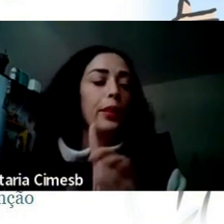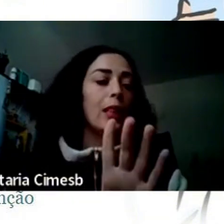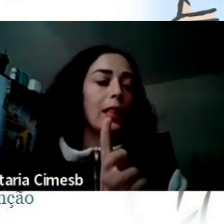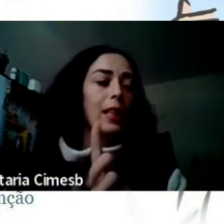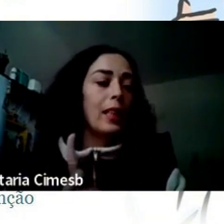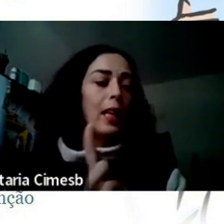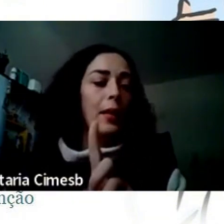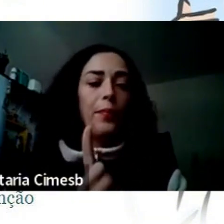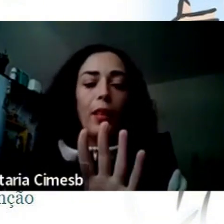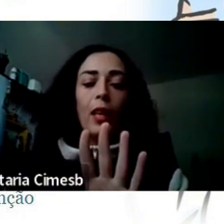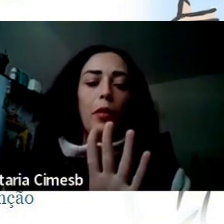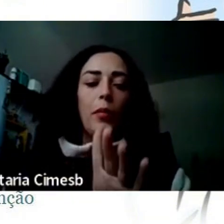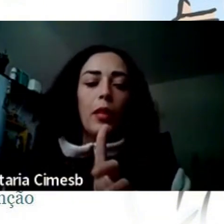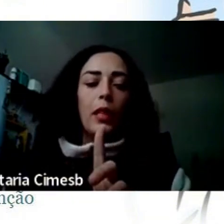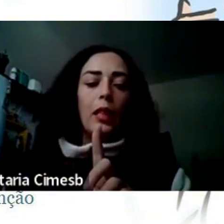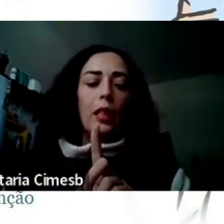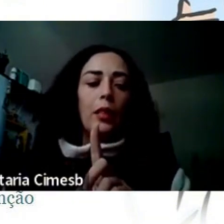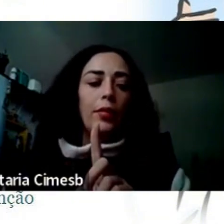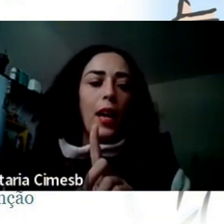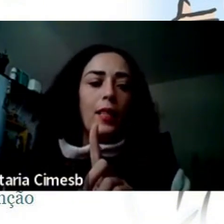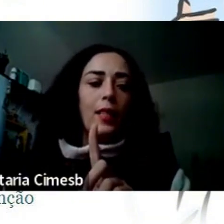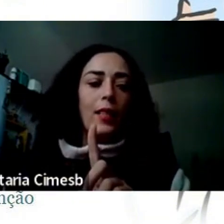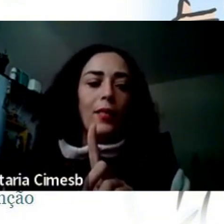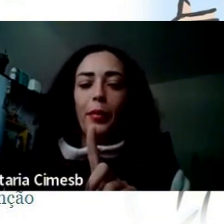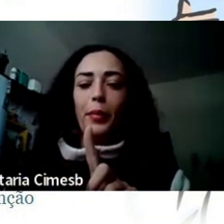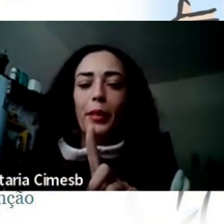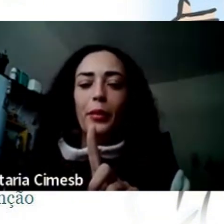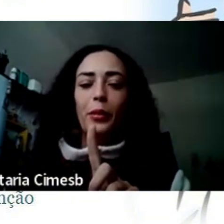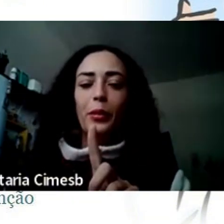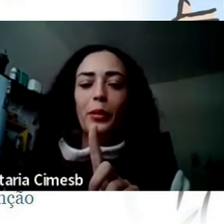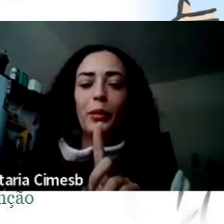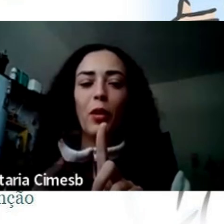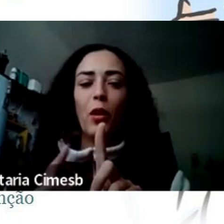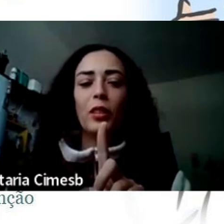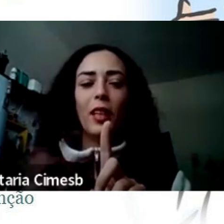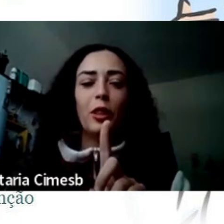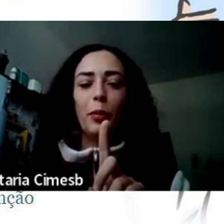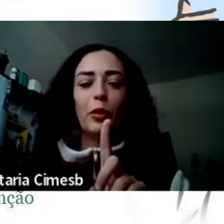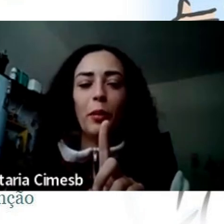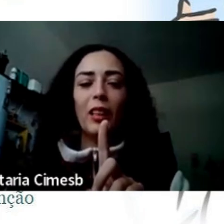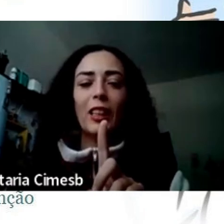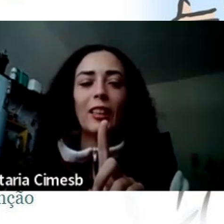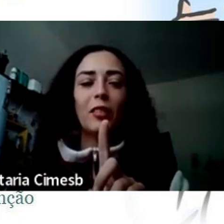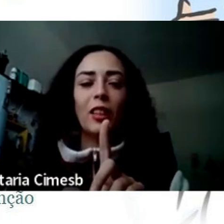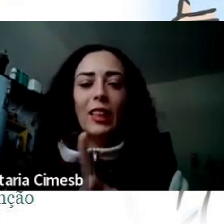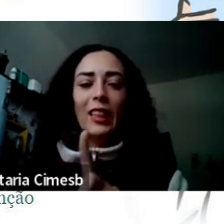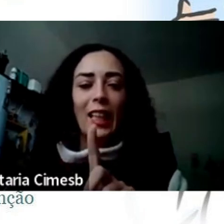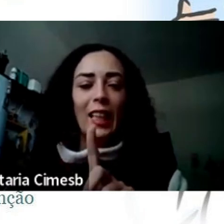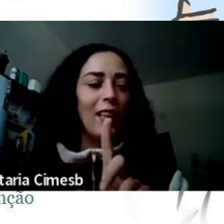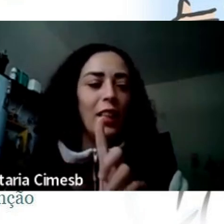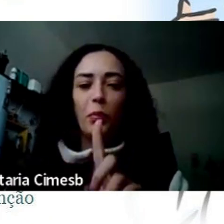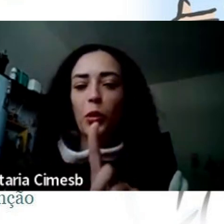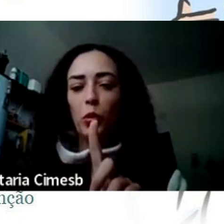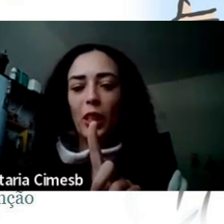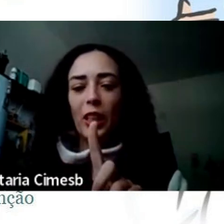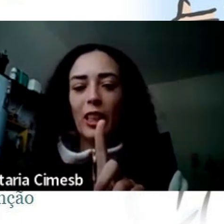de depois. Letra D. Abriu a mão aqui, faz. Eu sempre brinco, faz igual quando a gente pergunta para a criança: quantos anos você